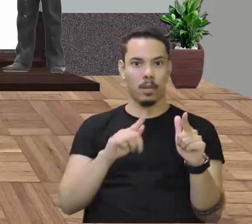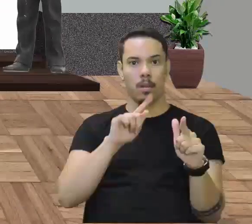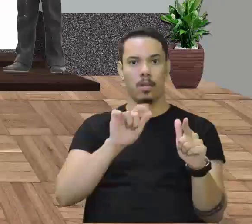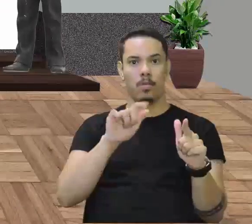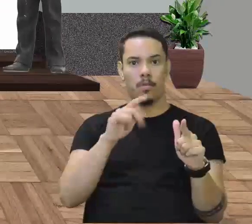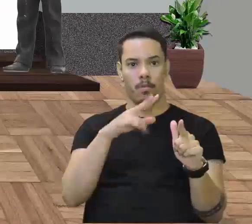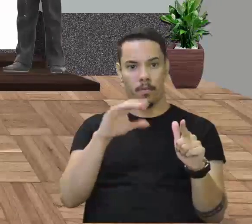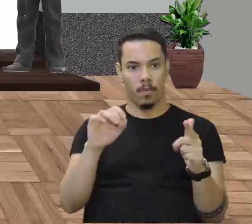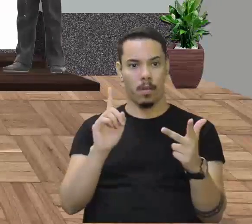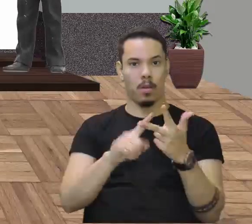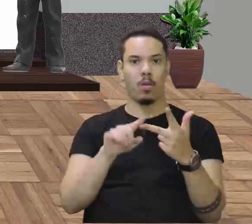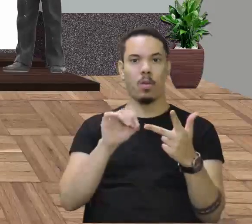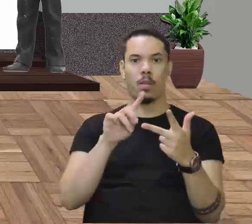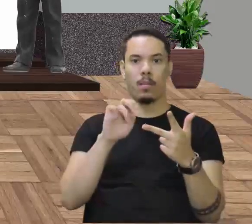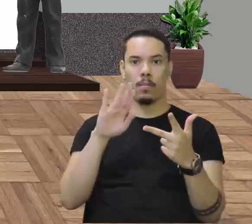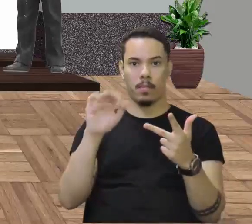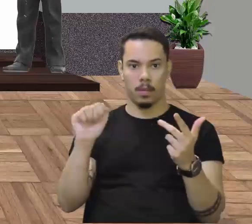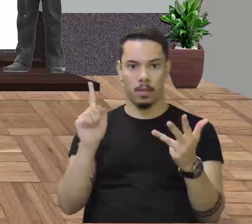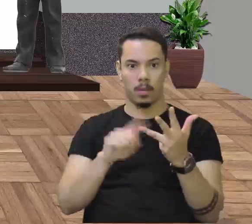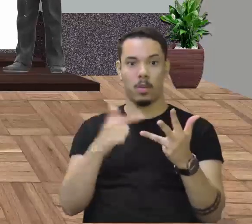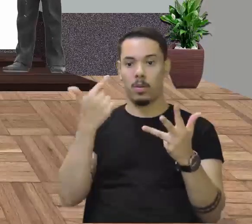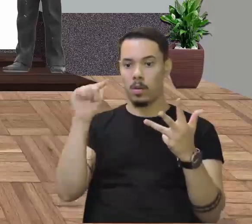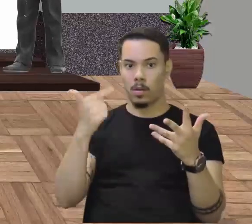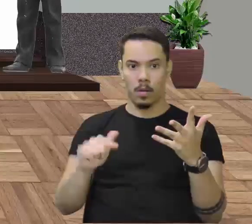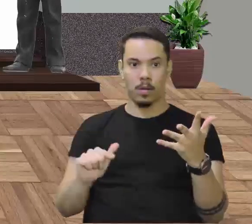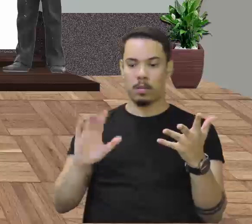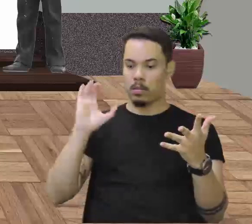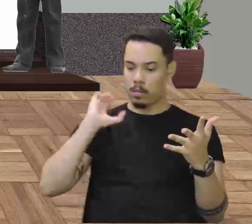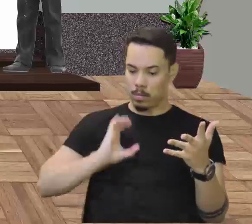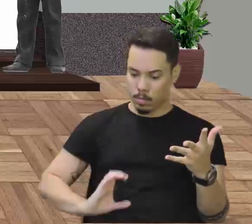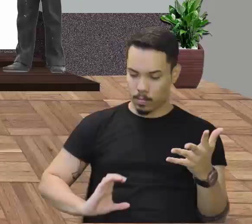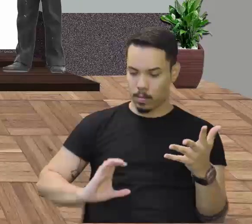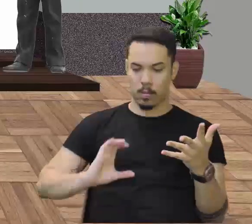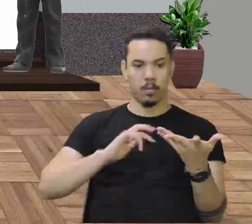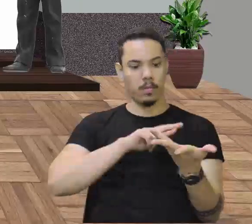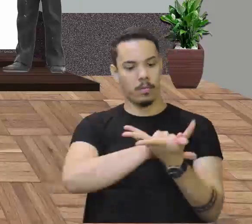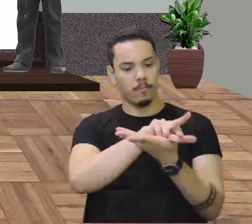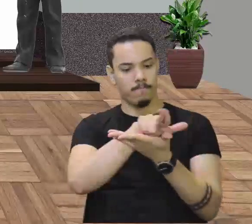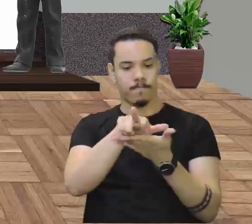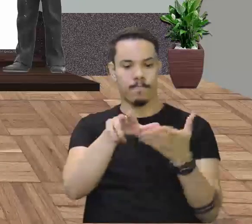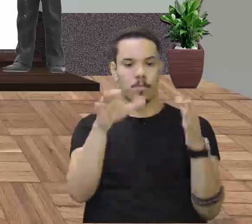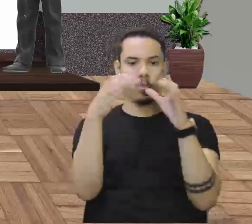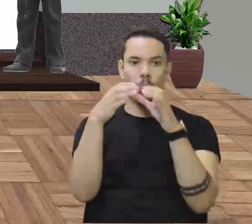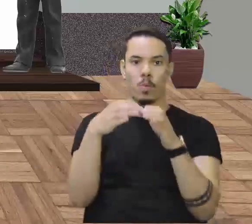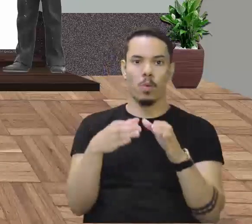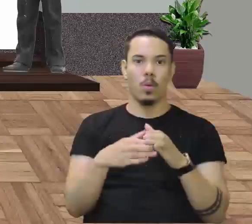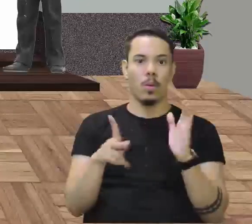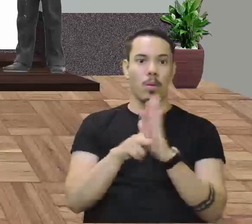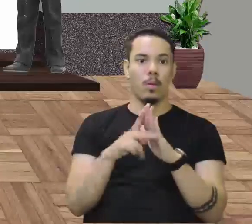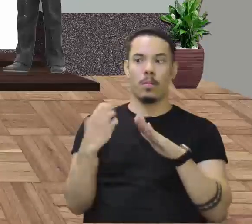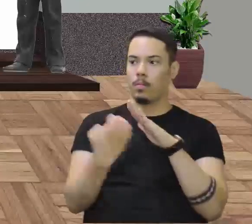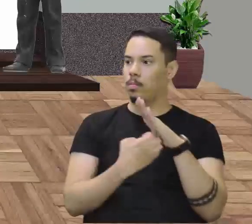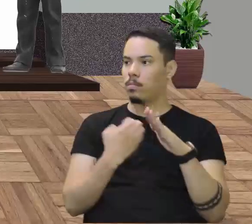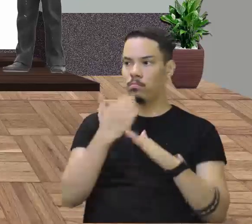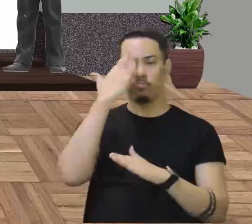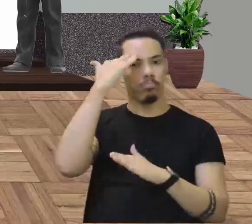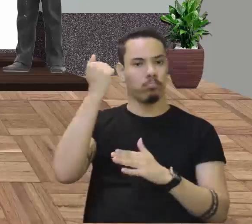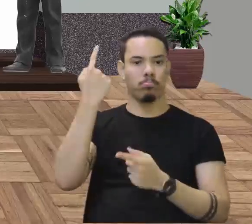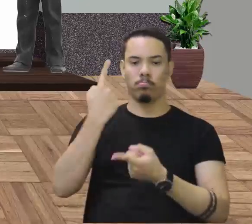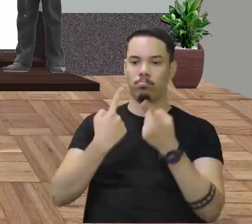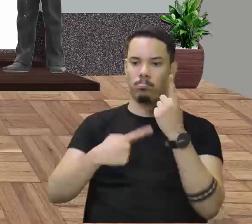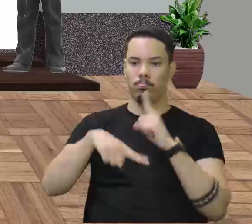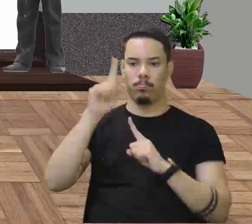Galvão, a Odebrecht, Andrade Gutierre, a Camargo Correia, nós temos aí essas empreiteiras